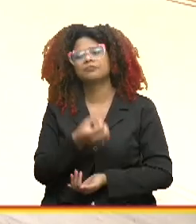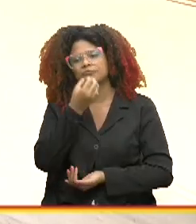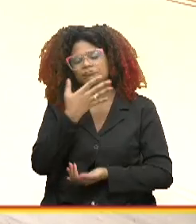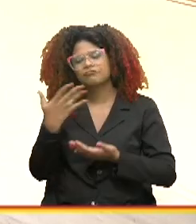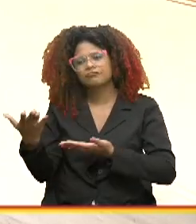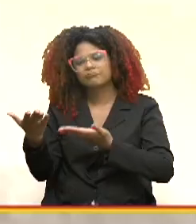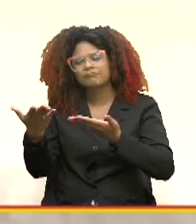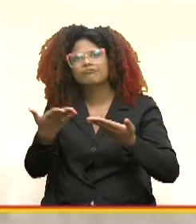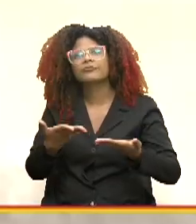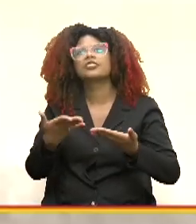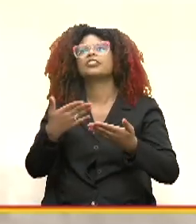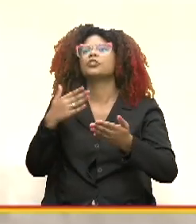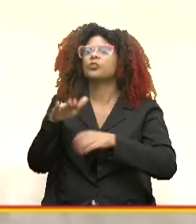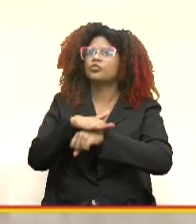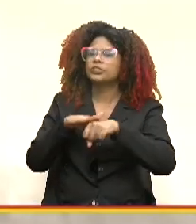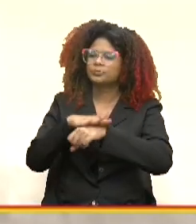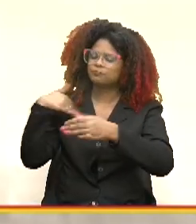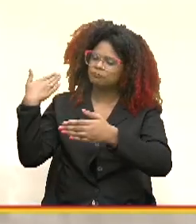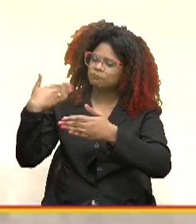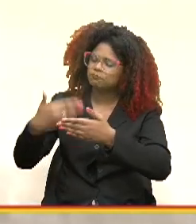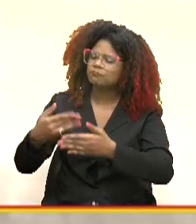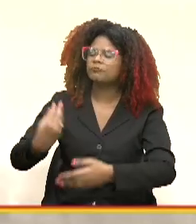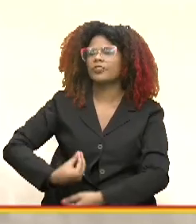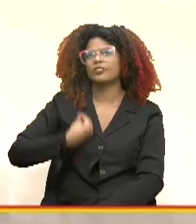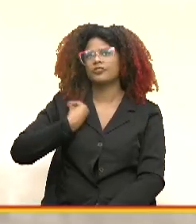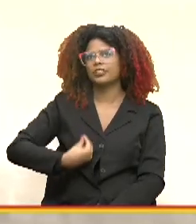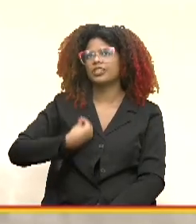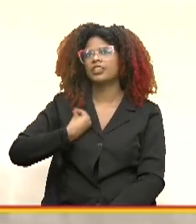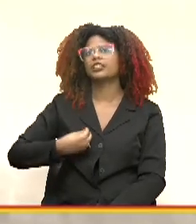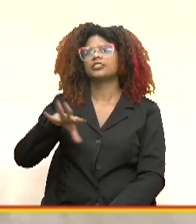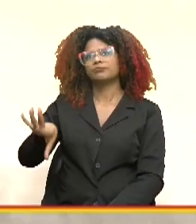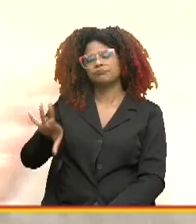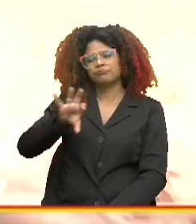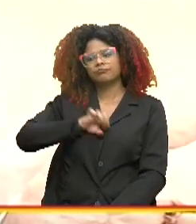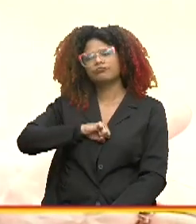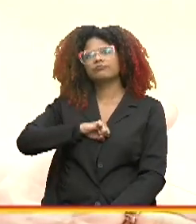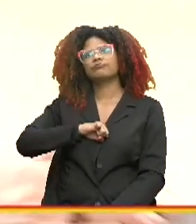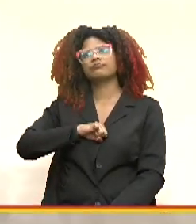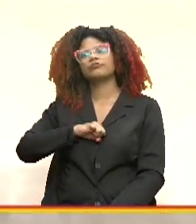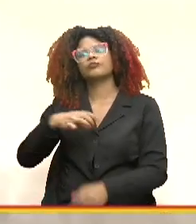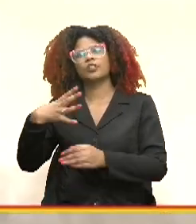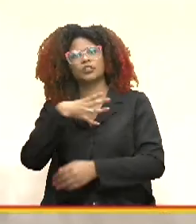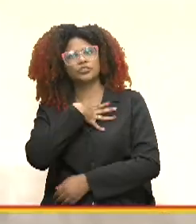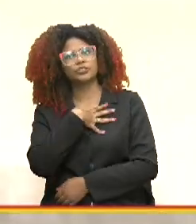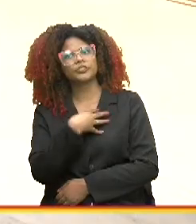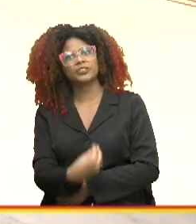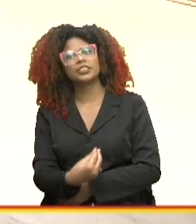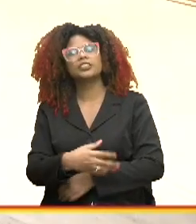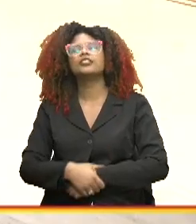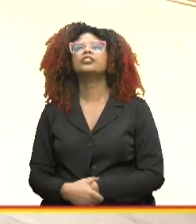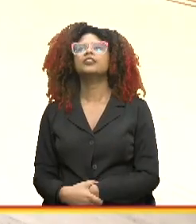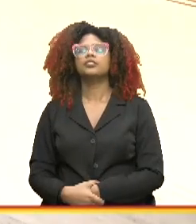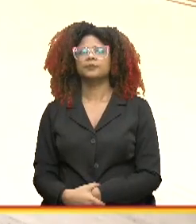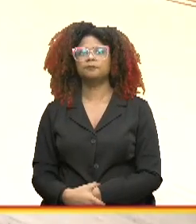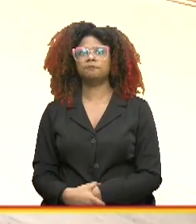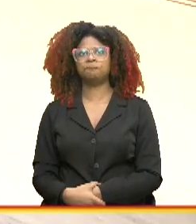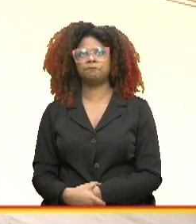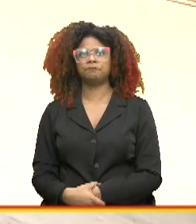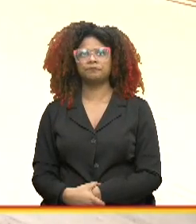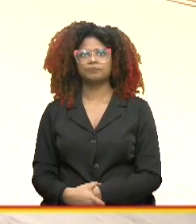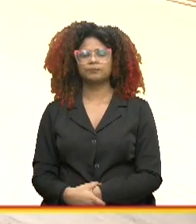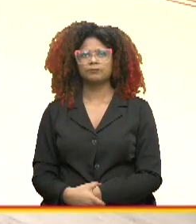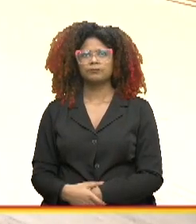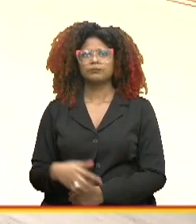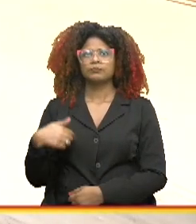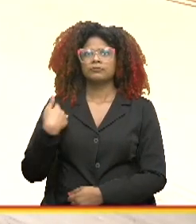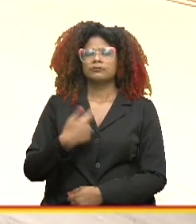esse processo que vocês passaram de adoção das dos filhos e a gente como falou ali